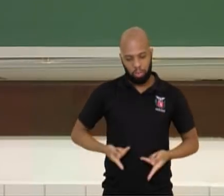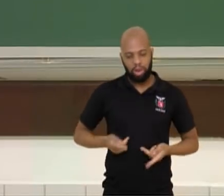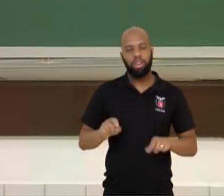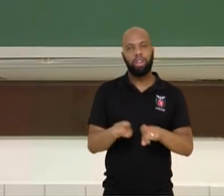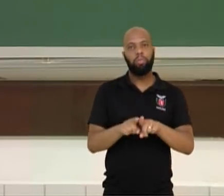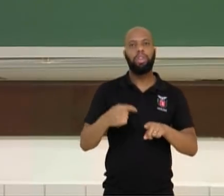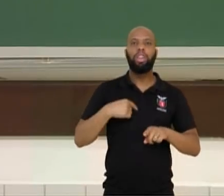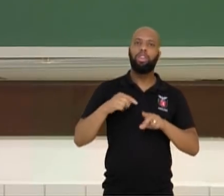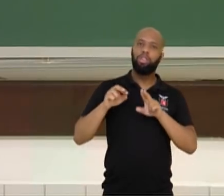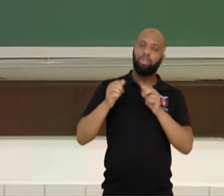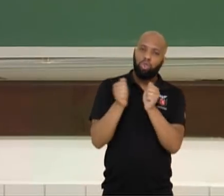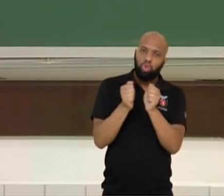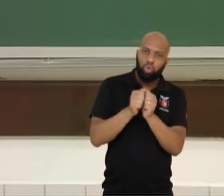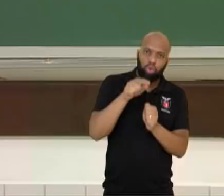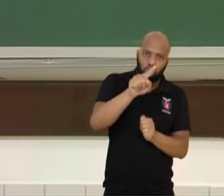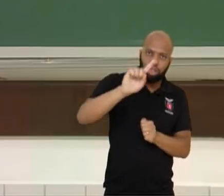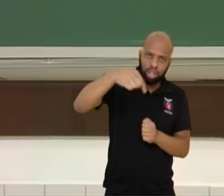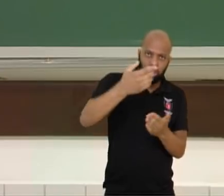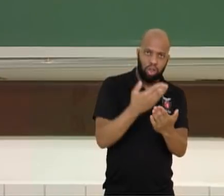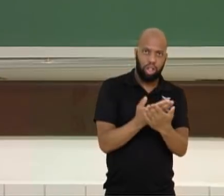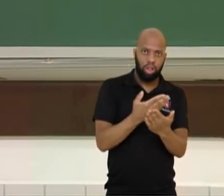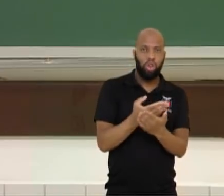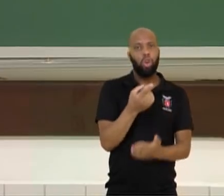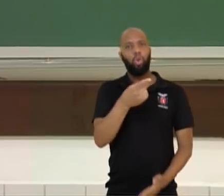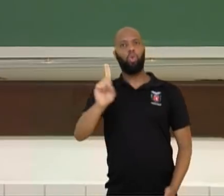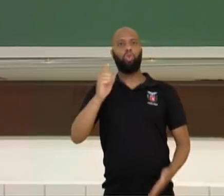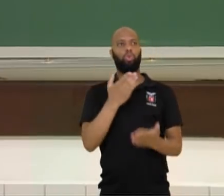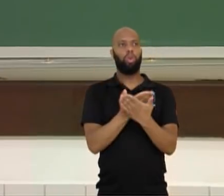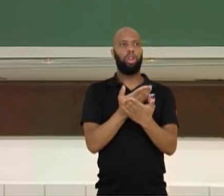Gente, eu espero vocês na próxima aula, que vai ser a nossa